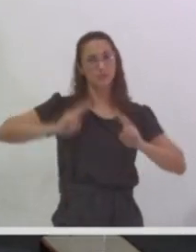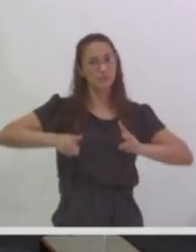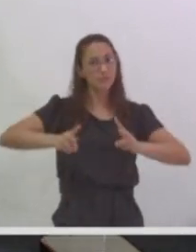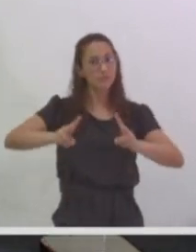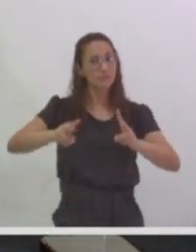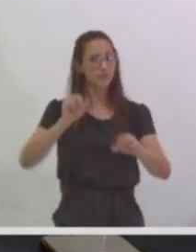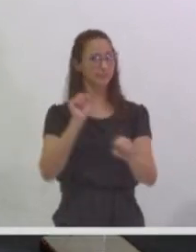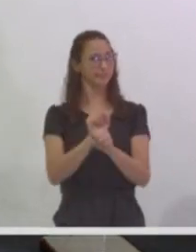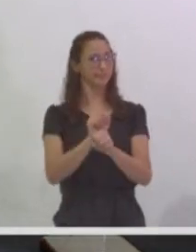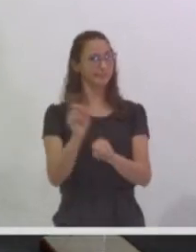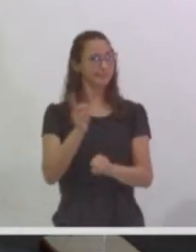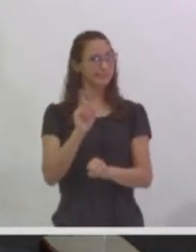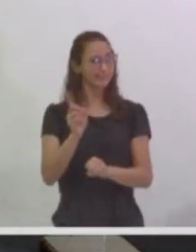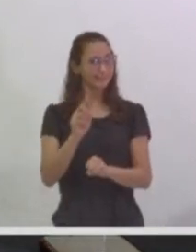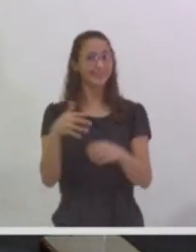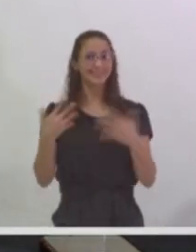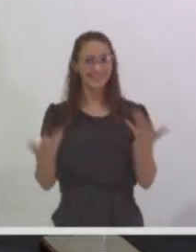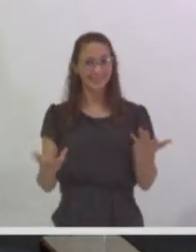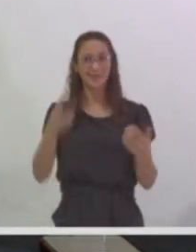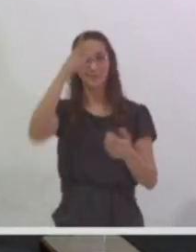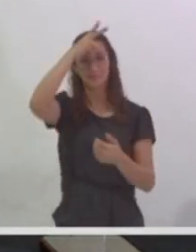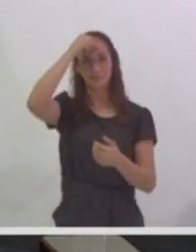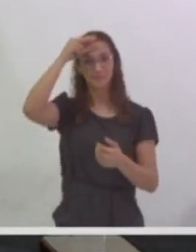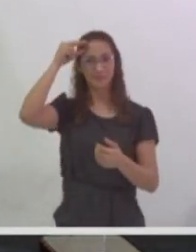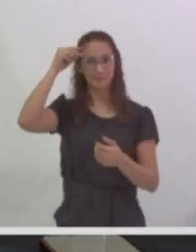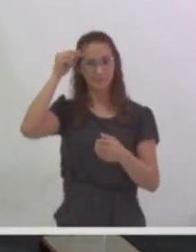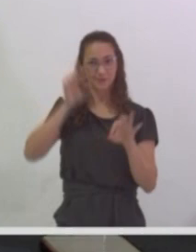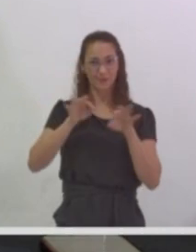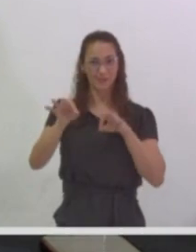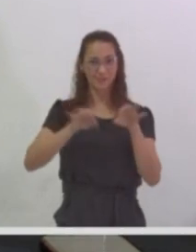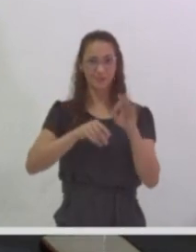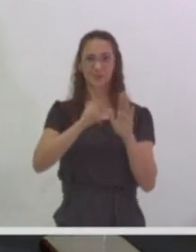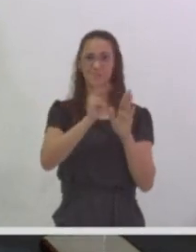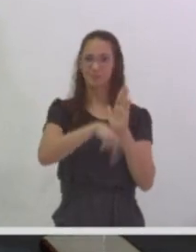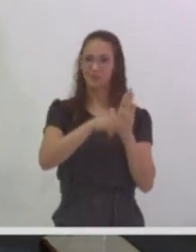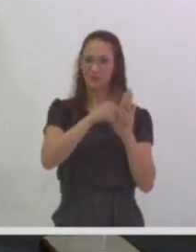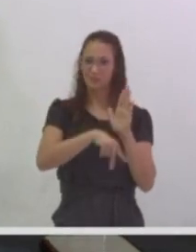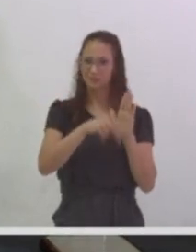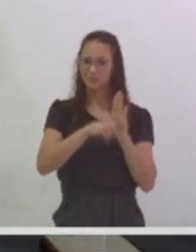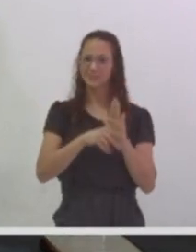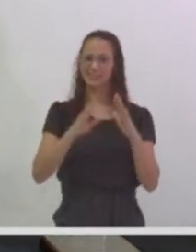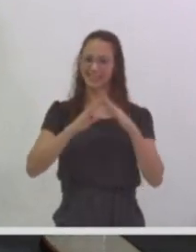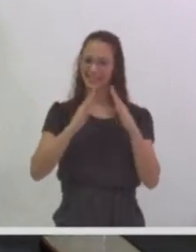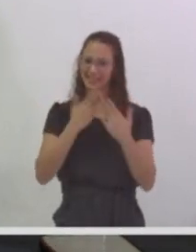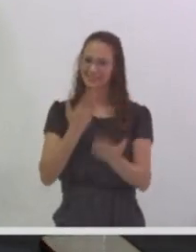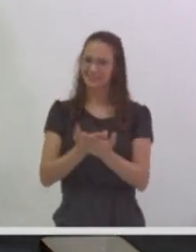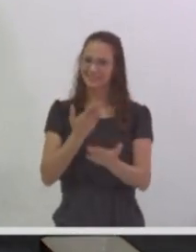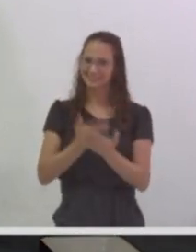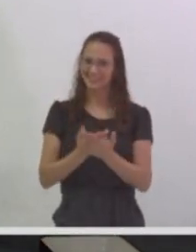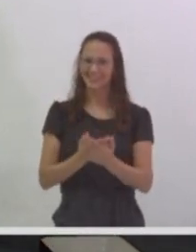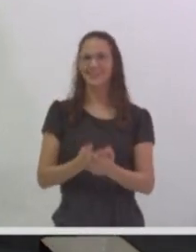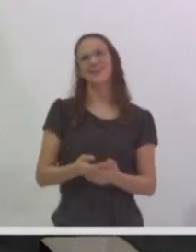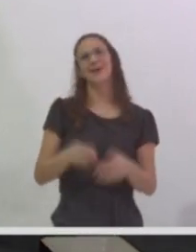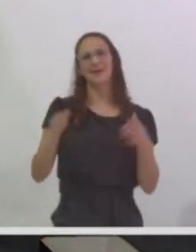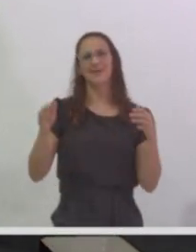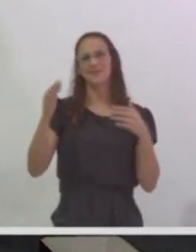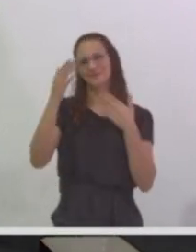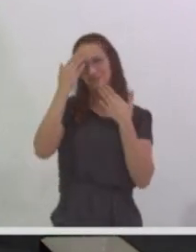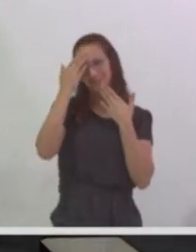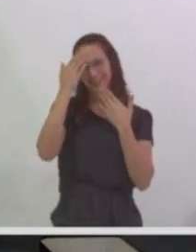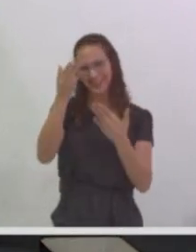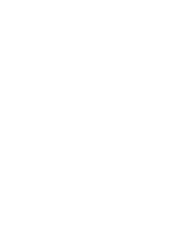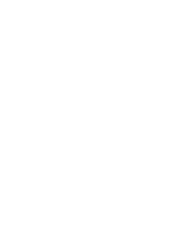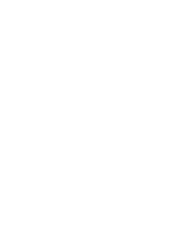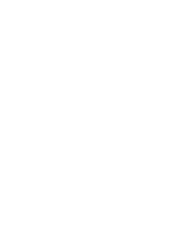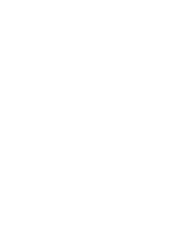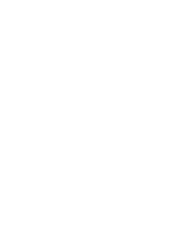gente, Educa Belém Aprendendo em Casa. Tá ok? Fiquem com Deus e, ó, beijo no coração e até a próxima!